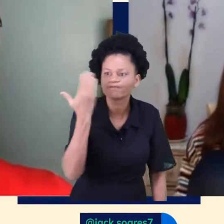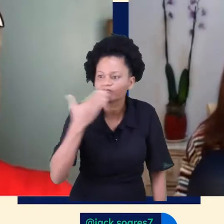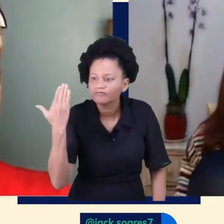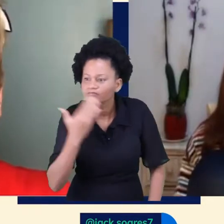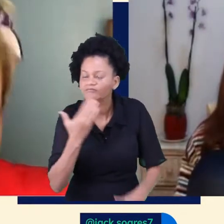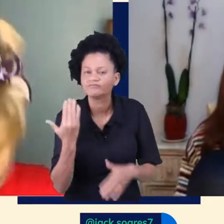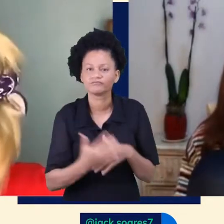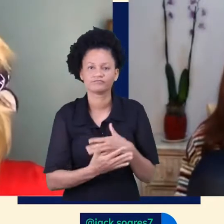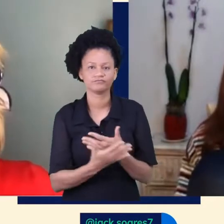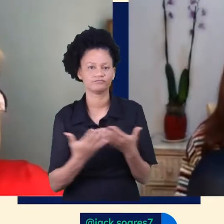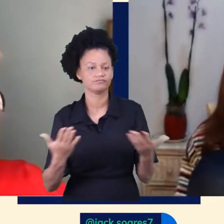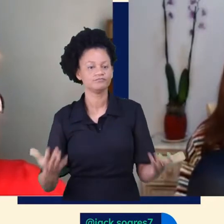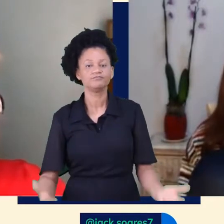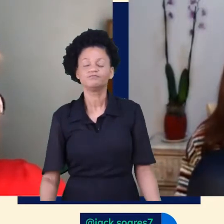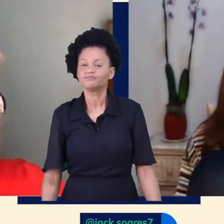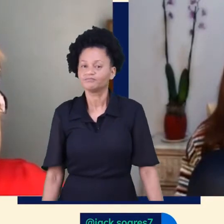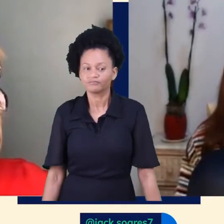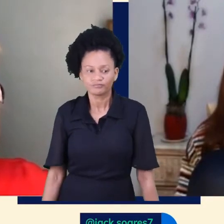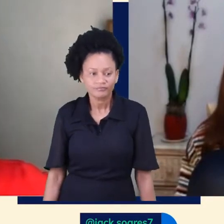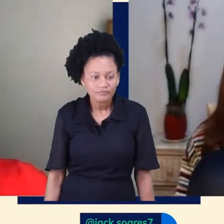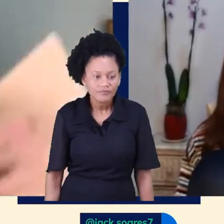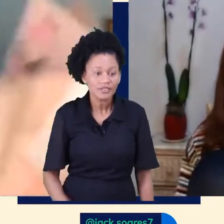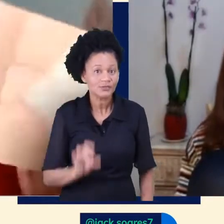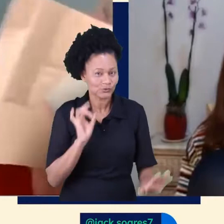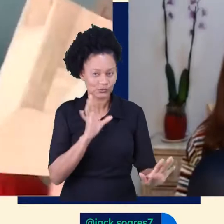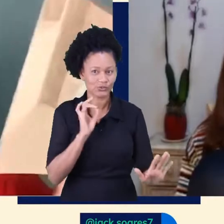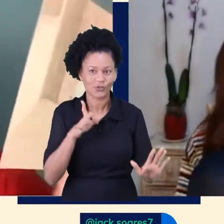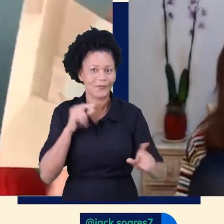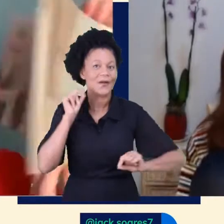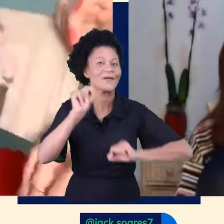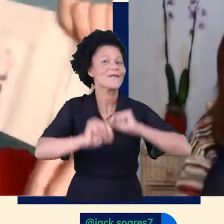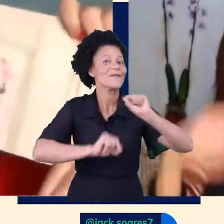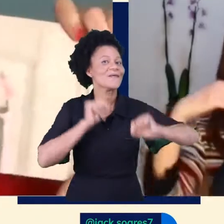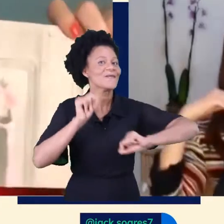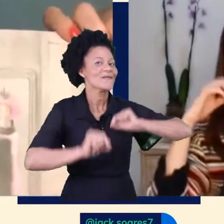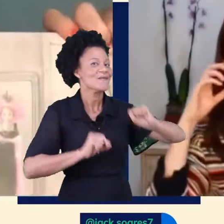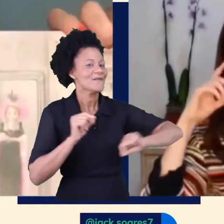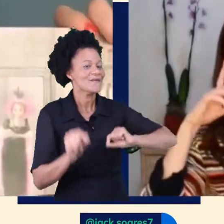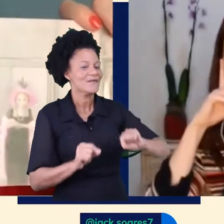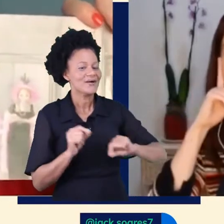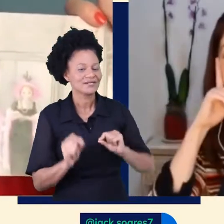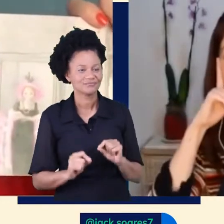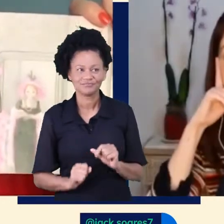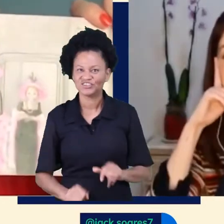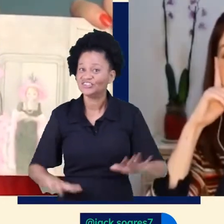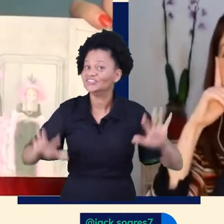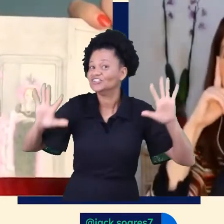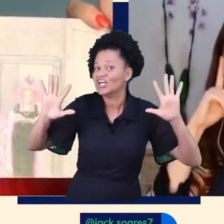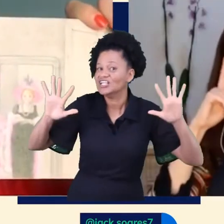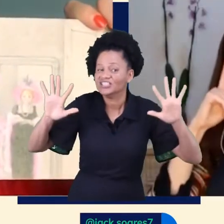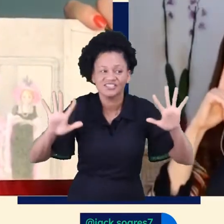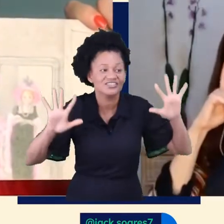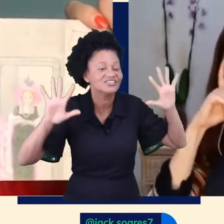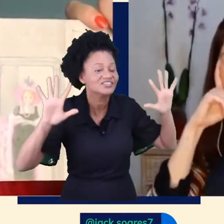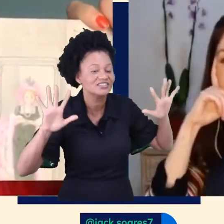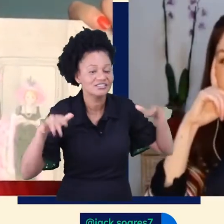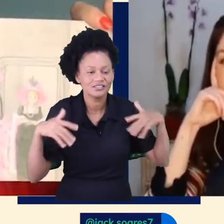eita, só para criar um suspense aqui. À noite, quando não viam, ele se